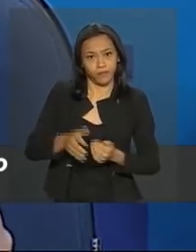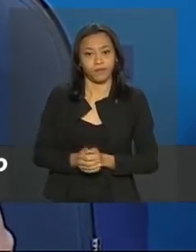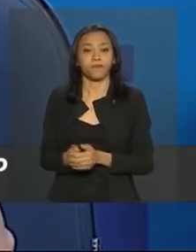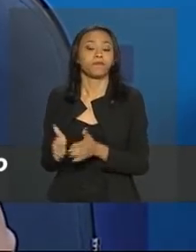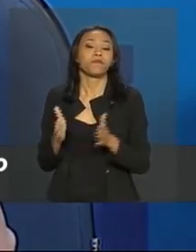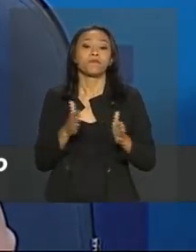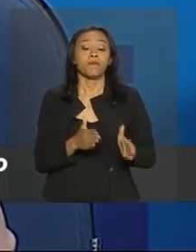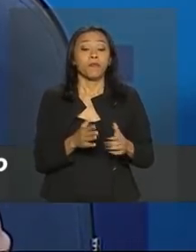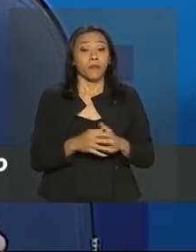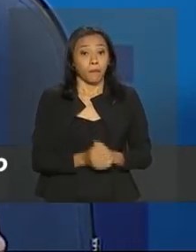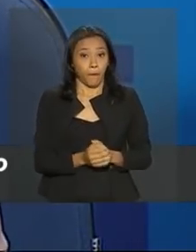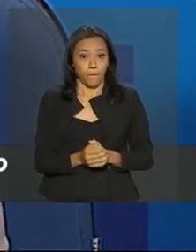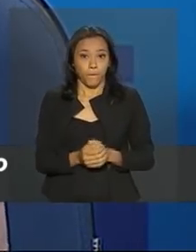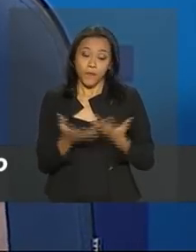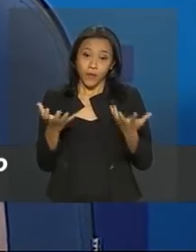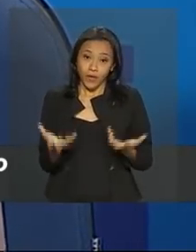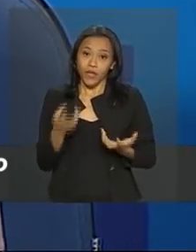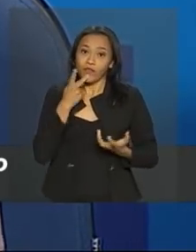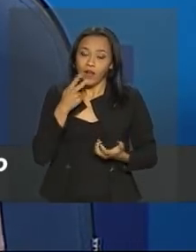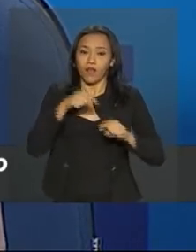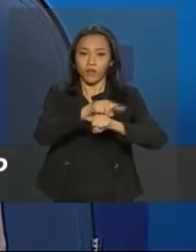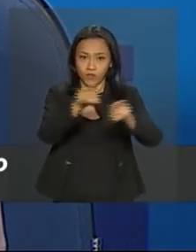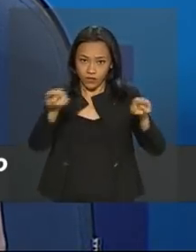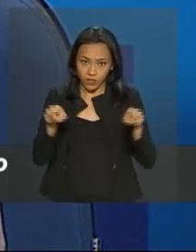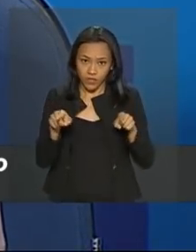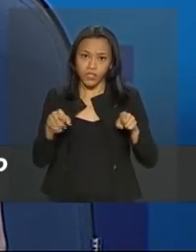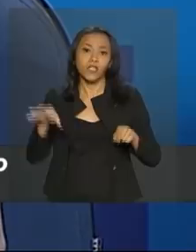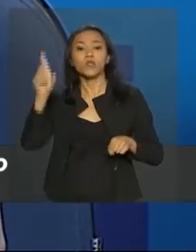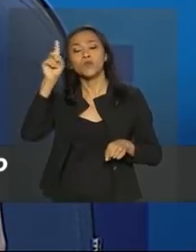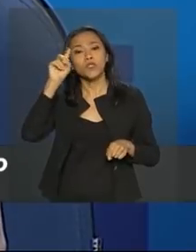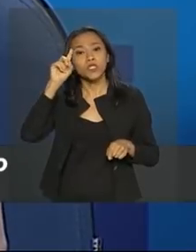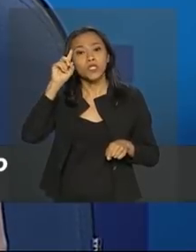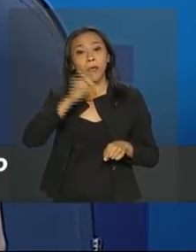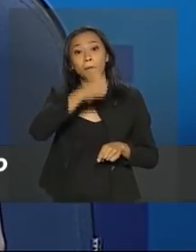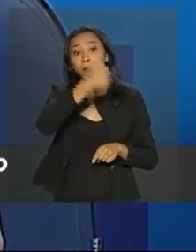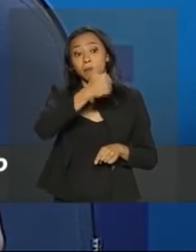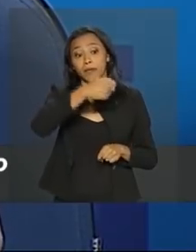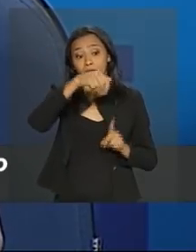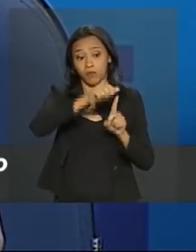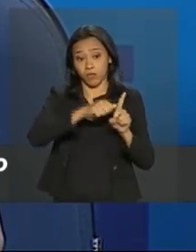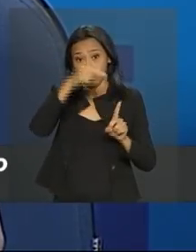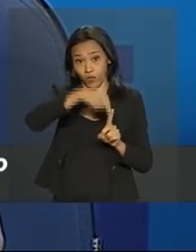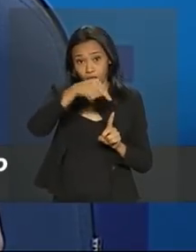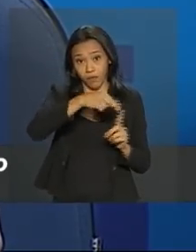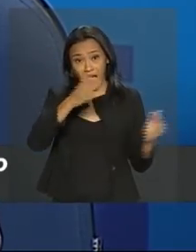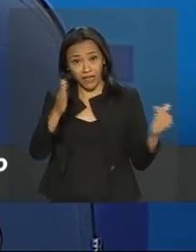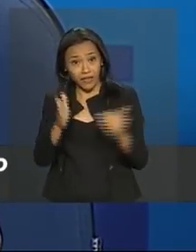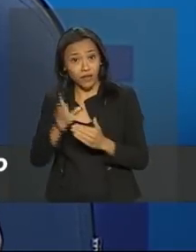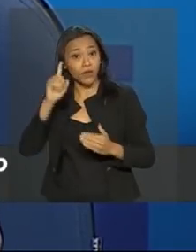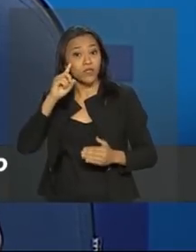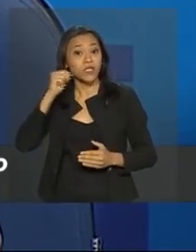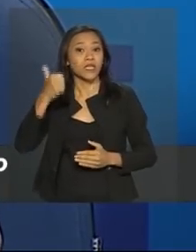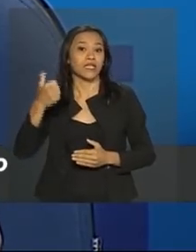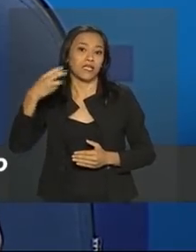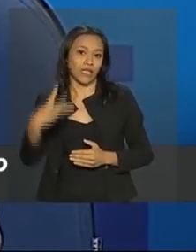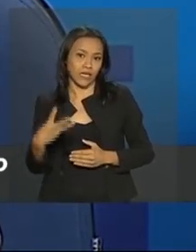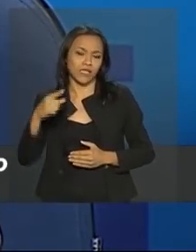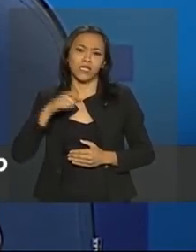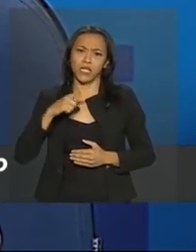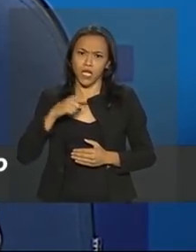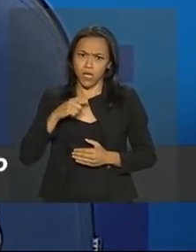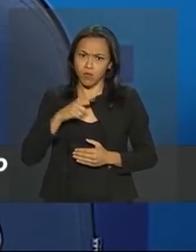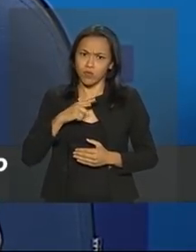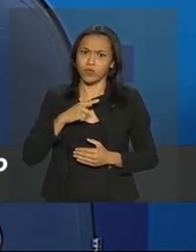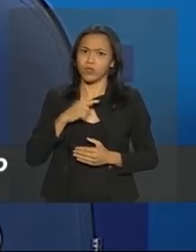eu queria dizer os senhores então que no dia do dia 1º de novembro ao dia 13 nós temos um plantão permanente